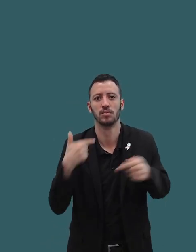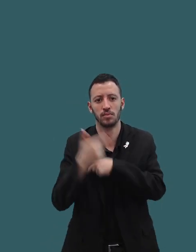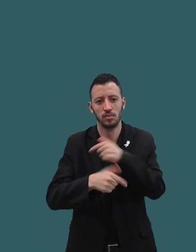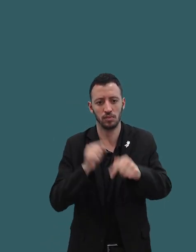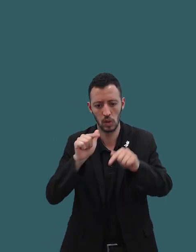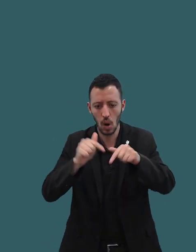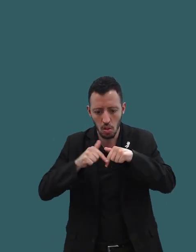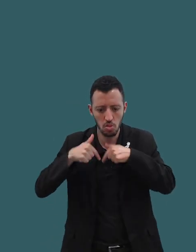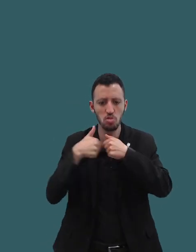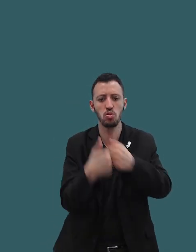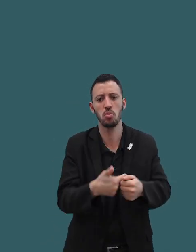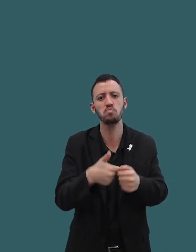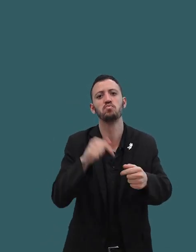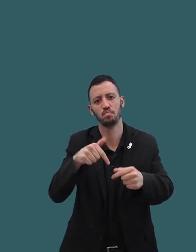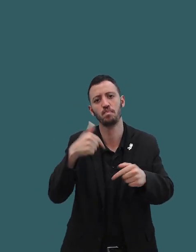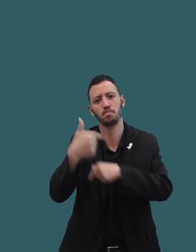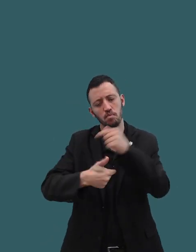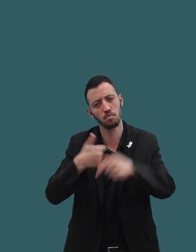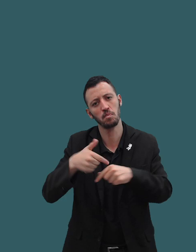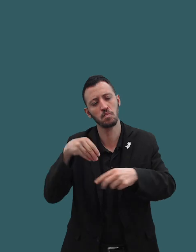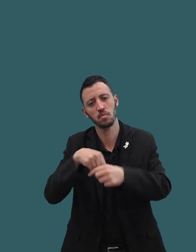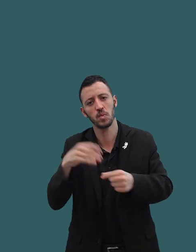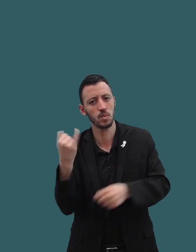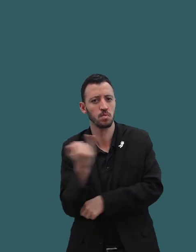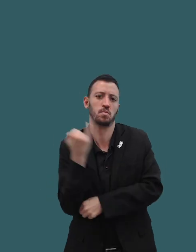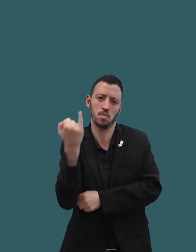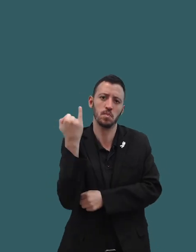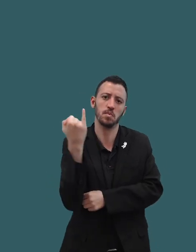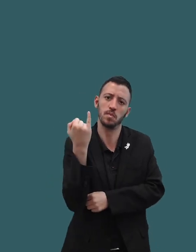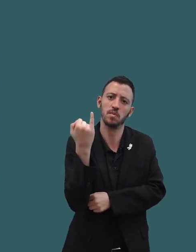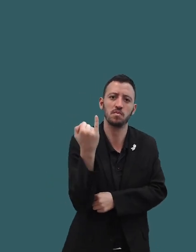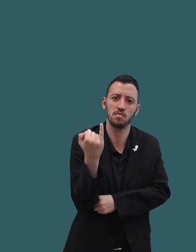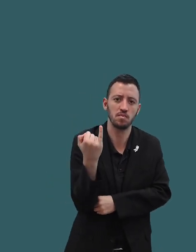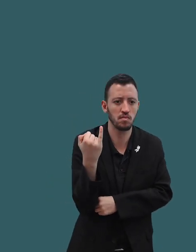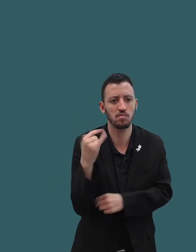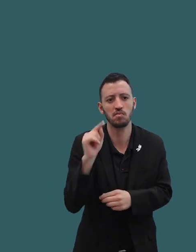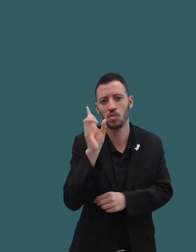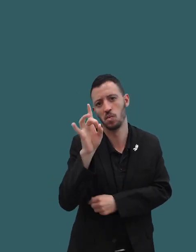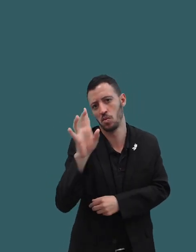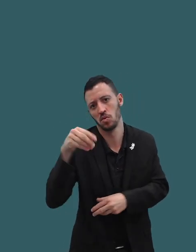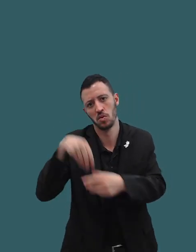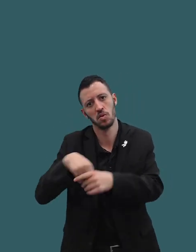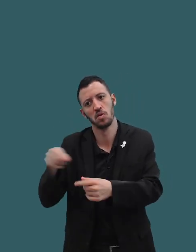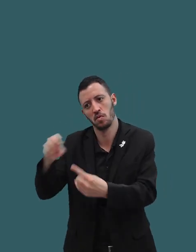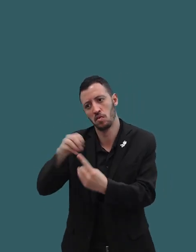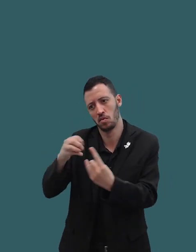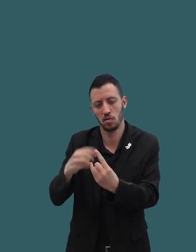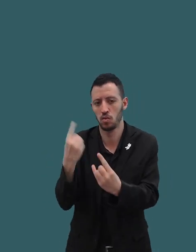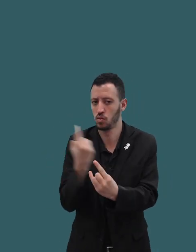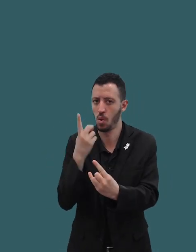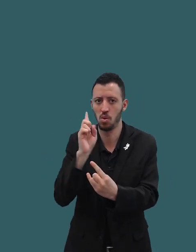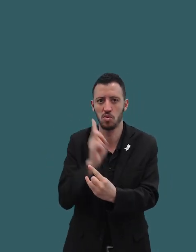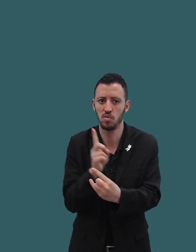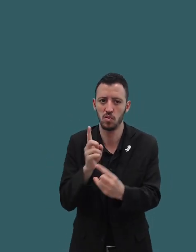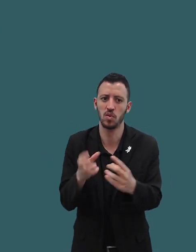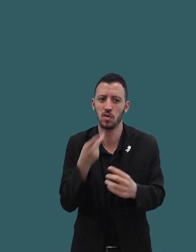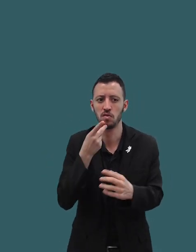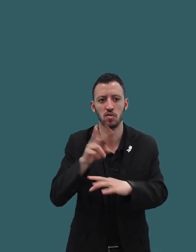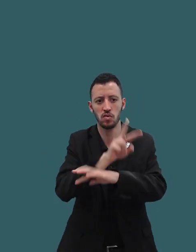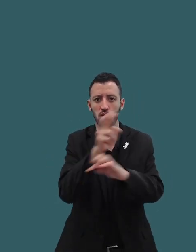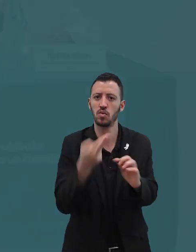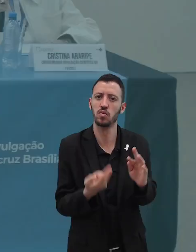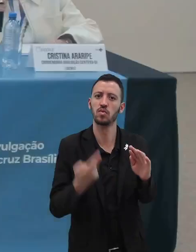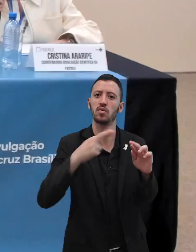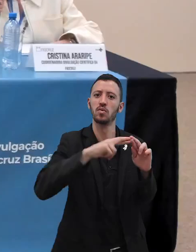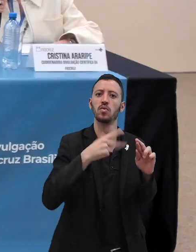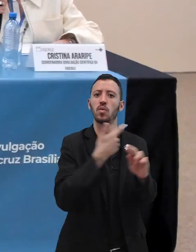essa luta é muito importante que todos conheçam, e não é uma questão da Fiocruz isolada. Eu quero até fazer uma referência